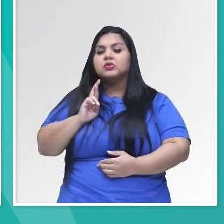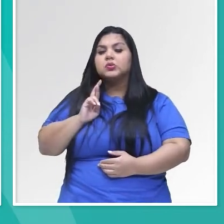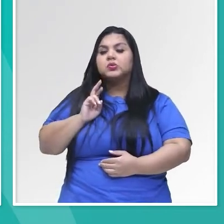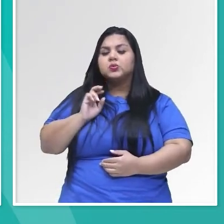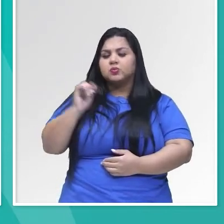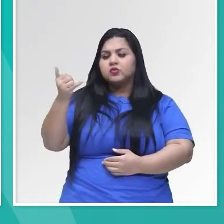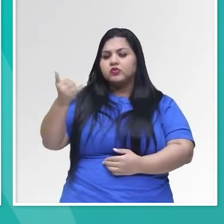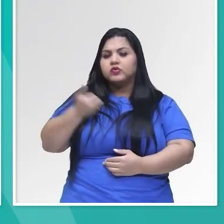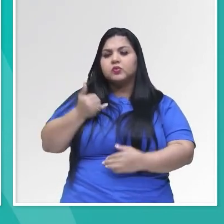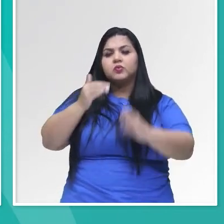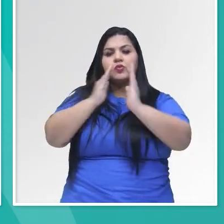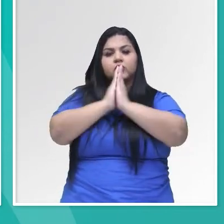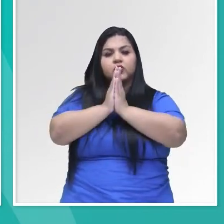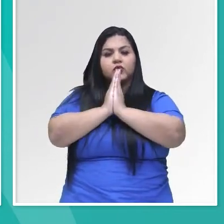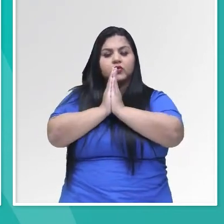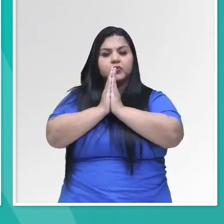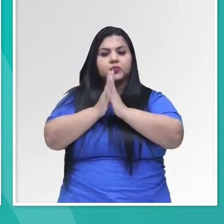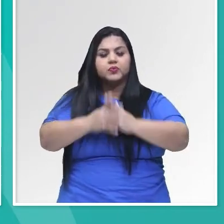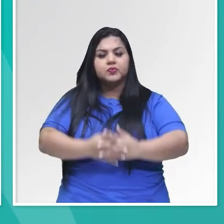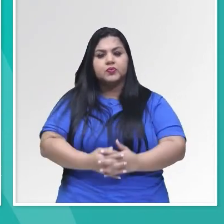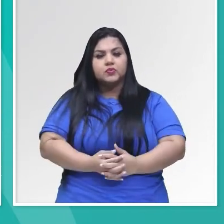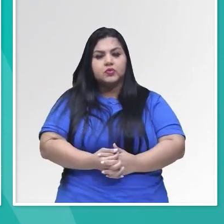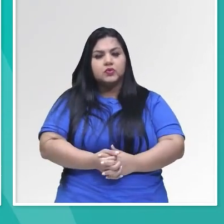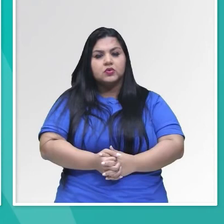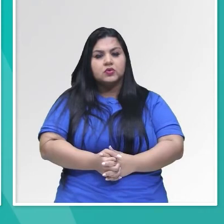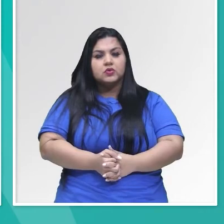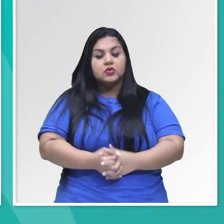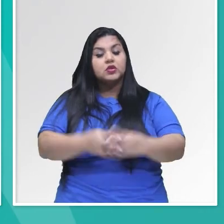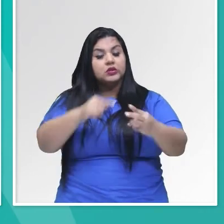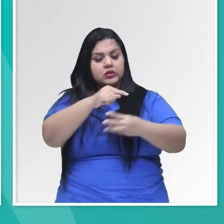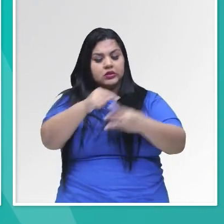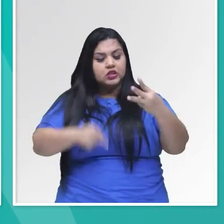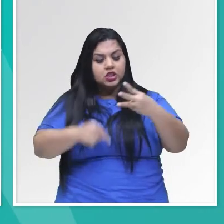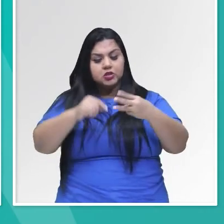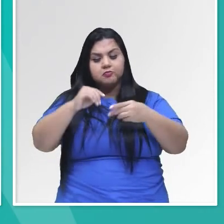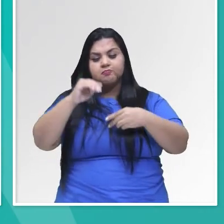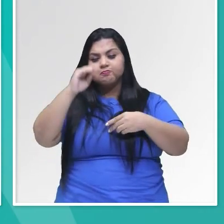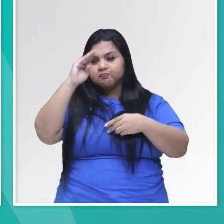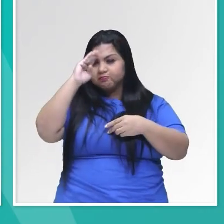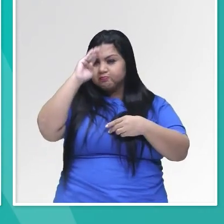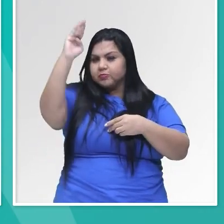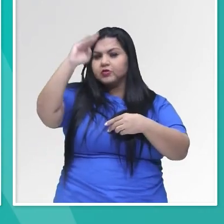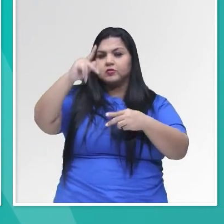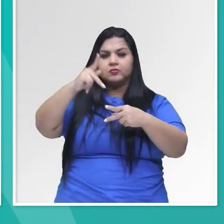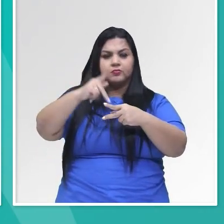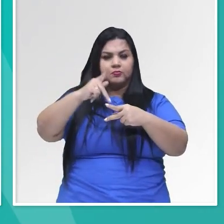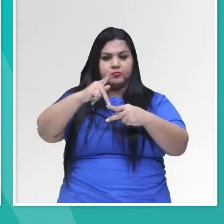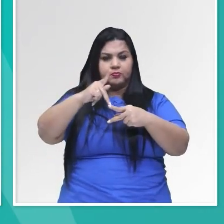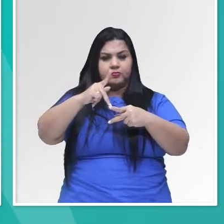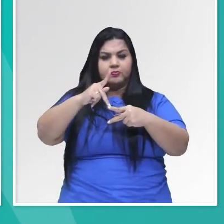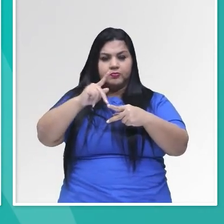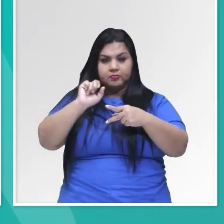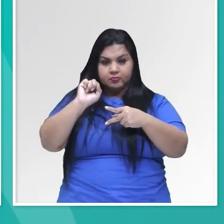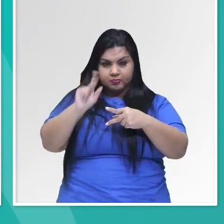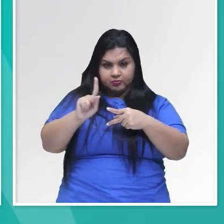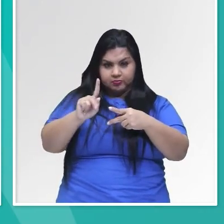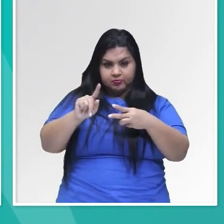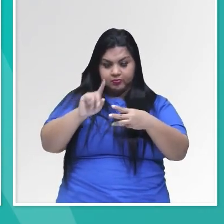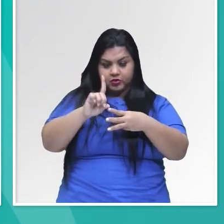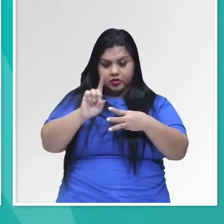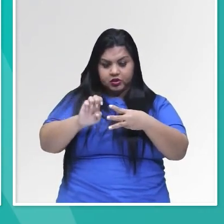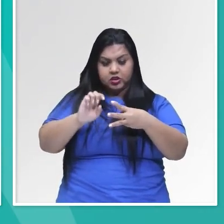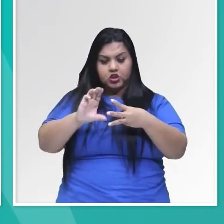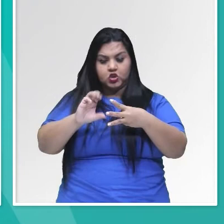por favor, olha. São três principais preposições. Três principais, não é isso? De,